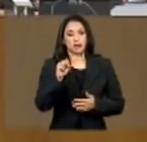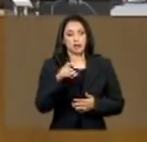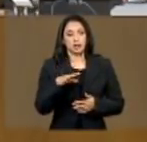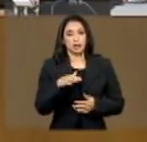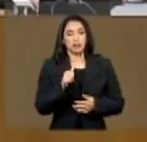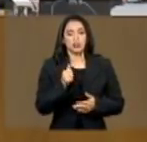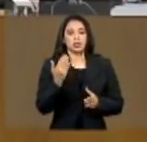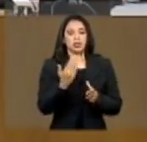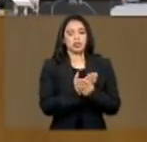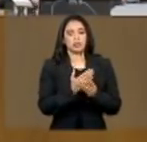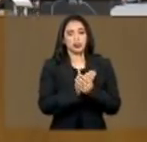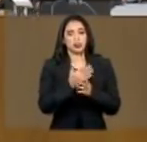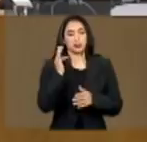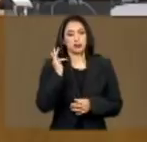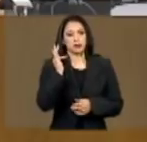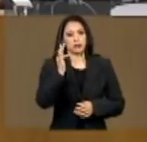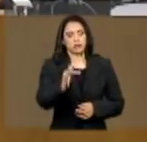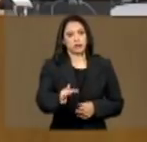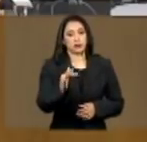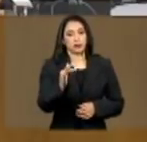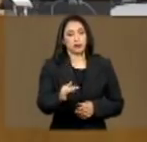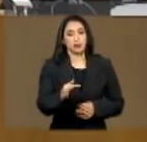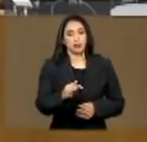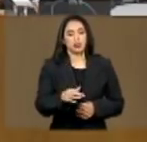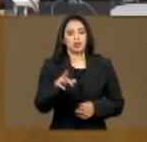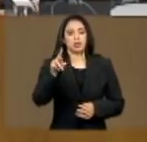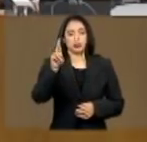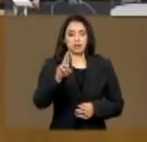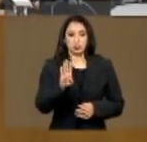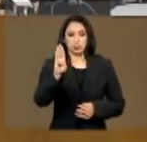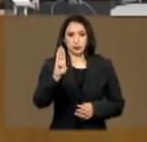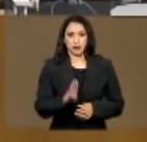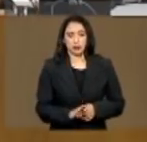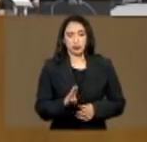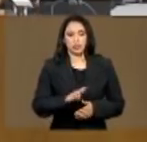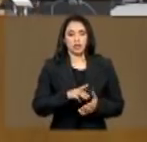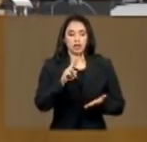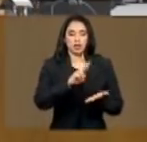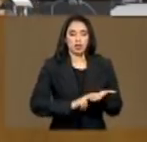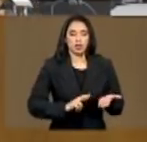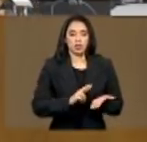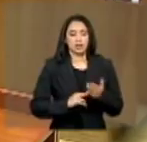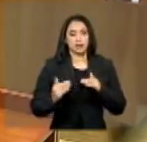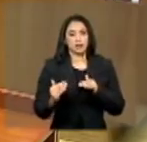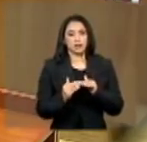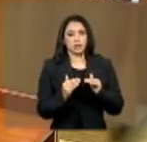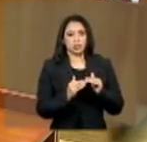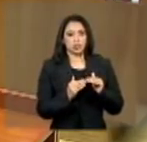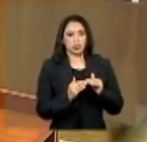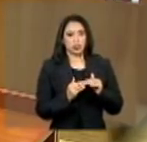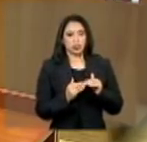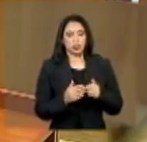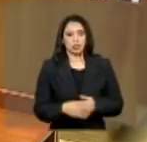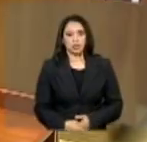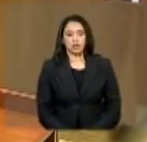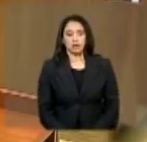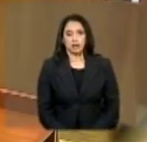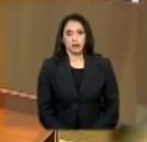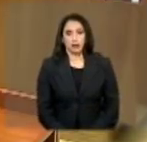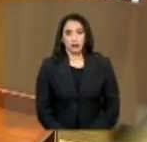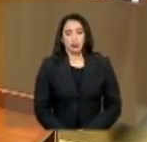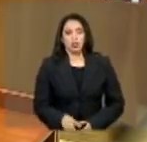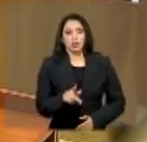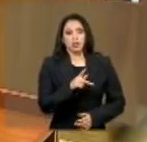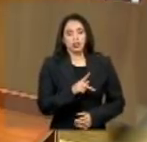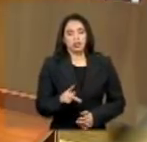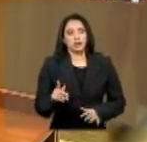passando a palavra ao ministro luís roberto barroso que ficou redator para o acordo com o presidente a tese é